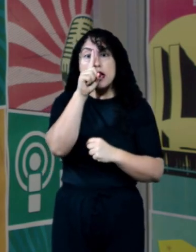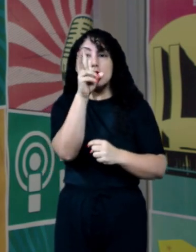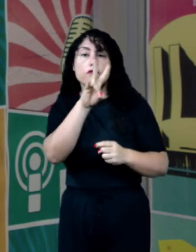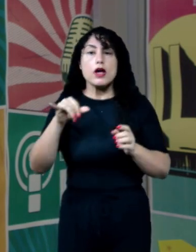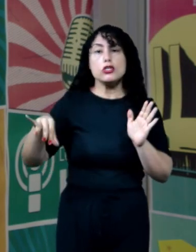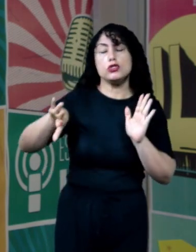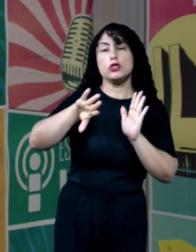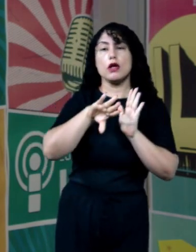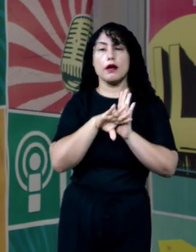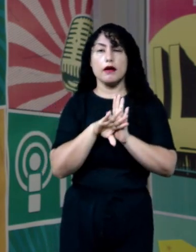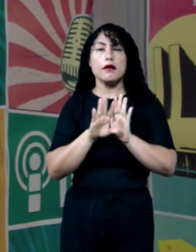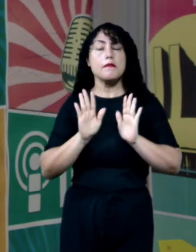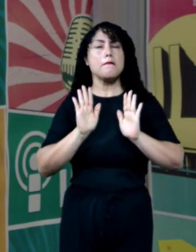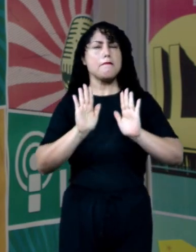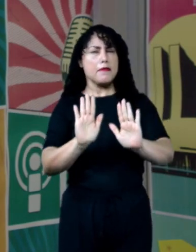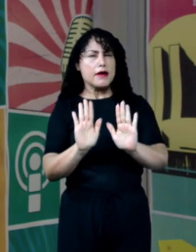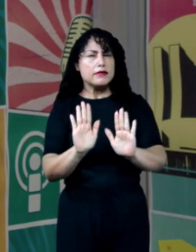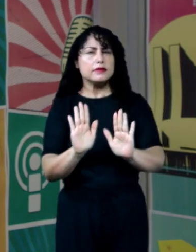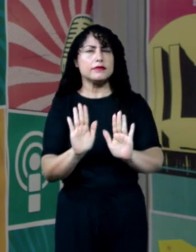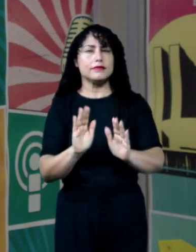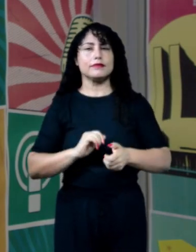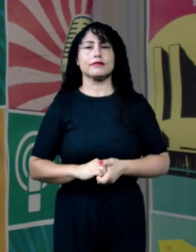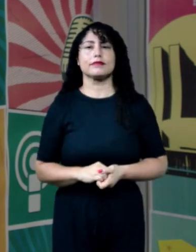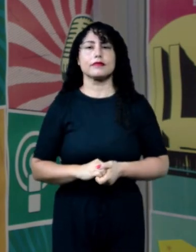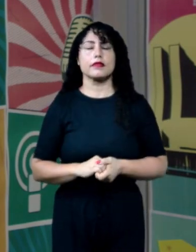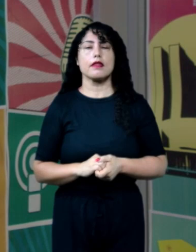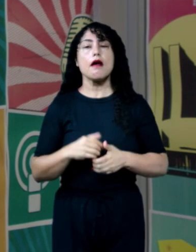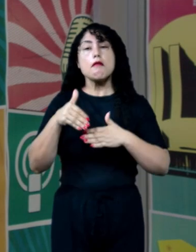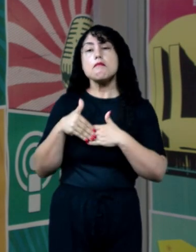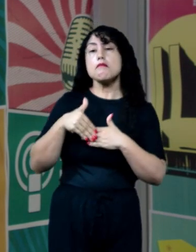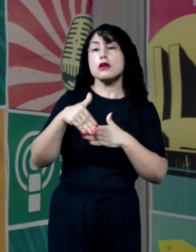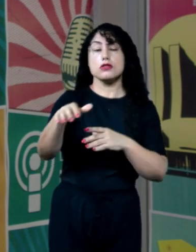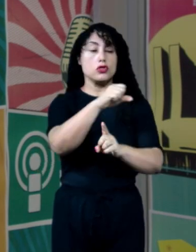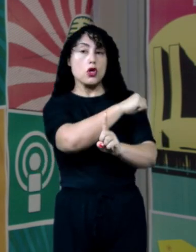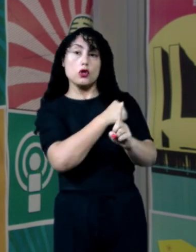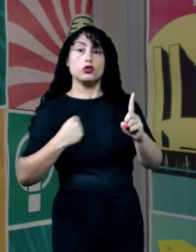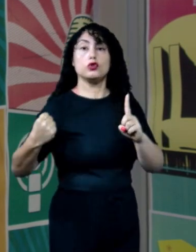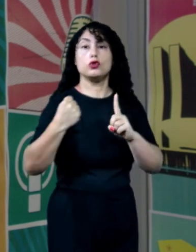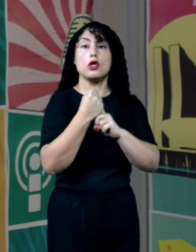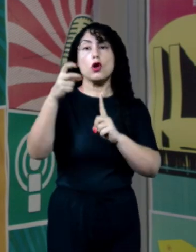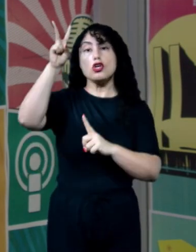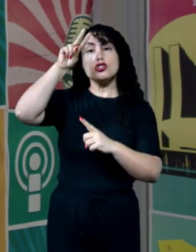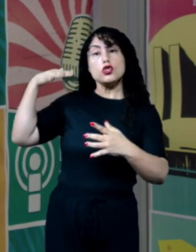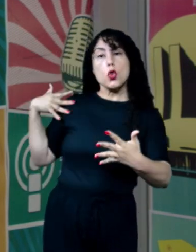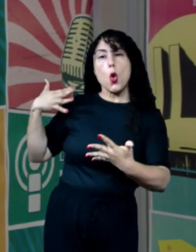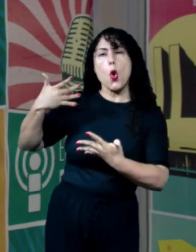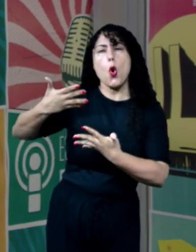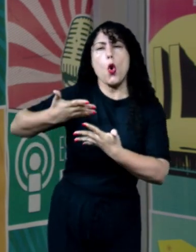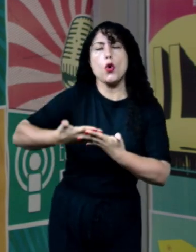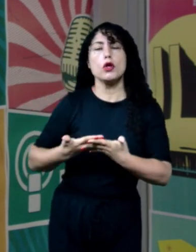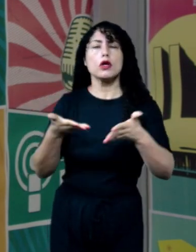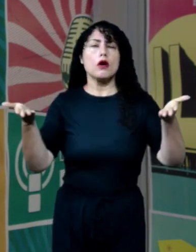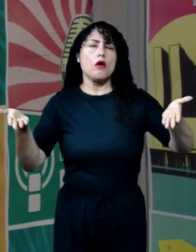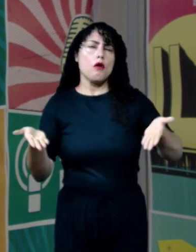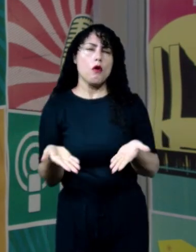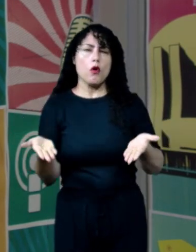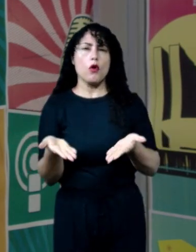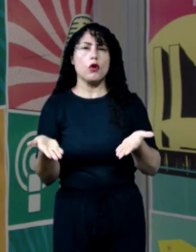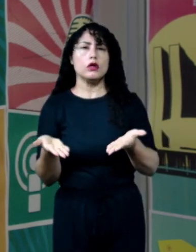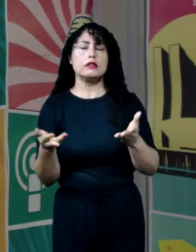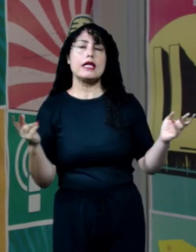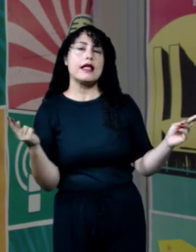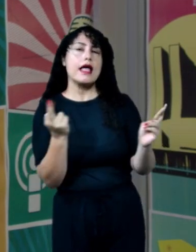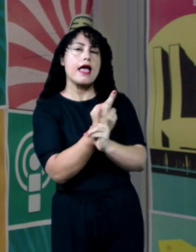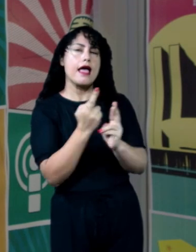né? Porém, do ponto de vista social, histórico, né? E a gente está hoje tendo